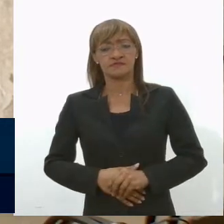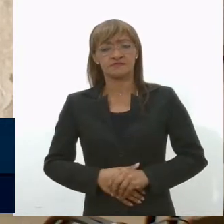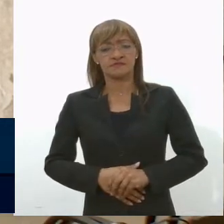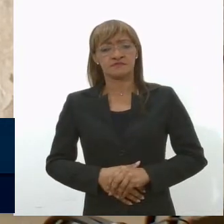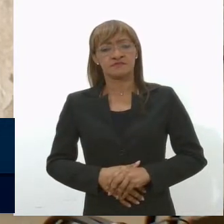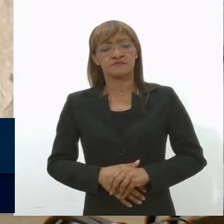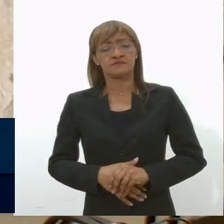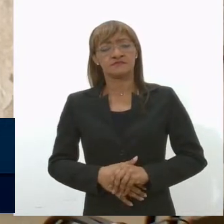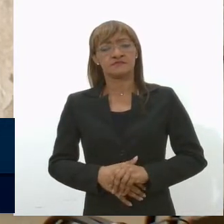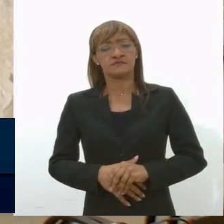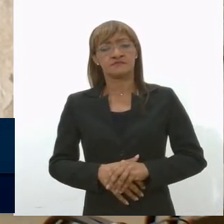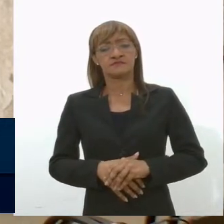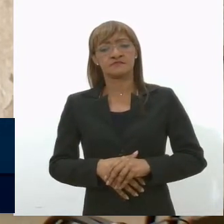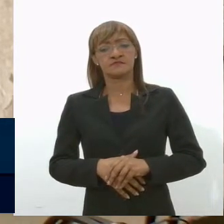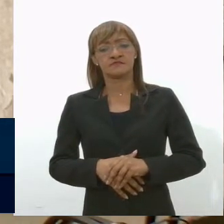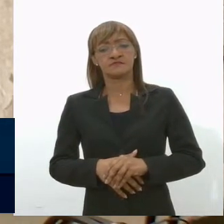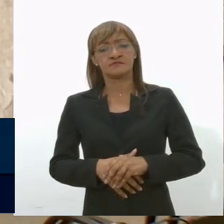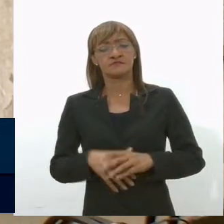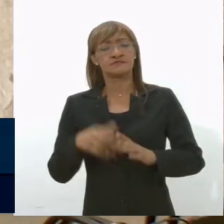Projeto de Lei Ordinária número